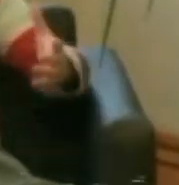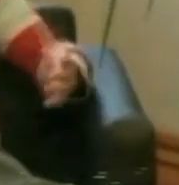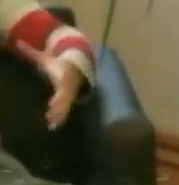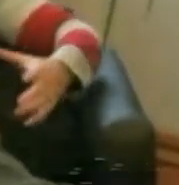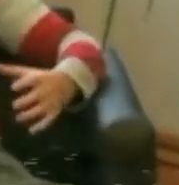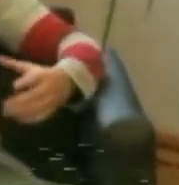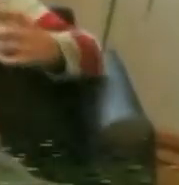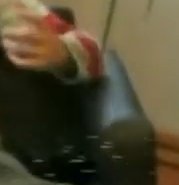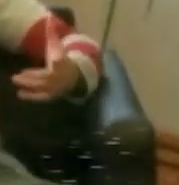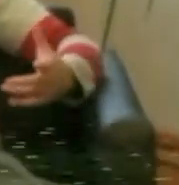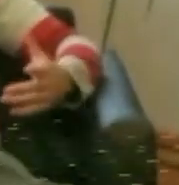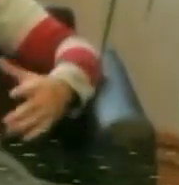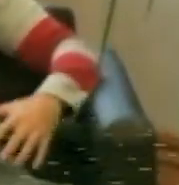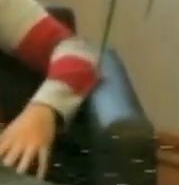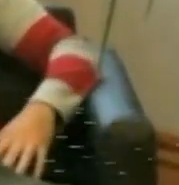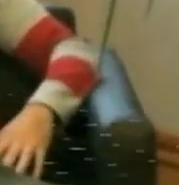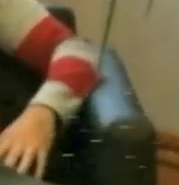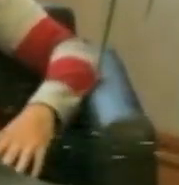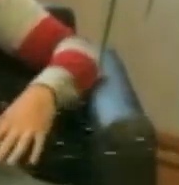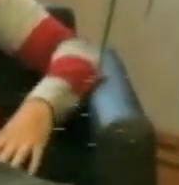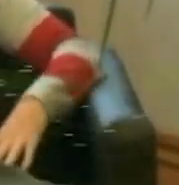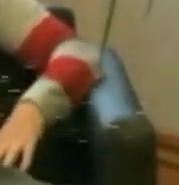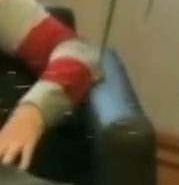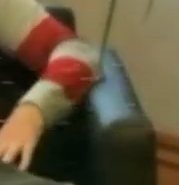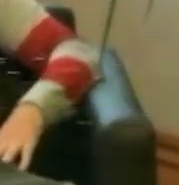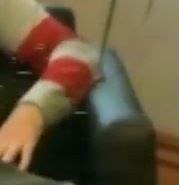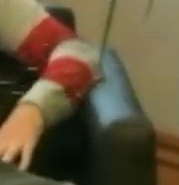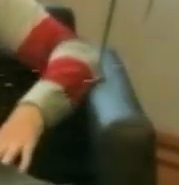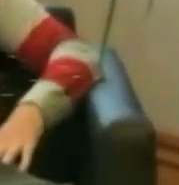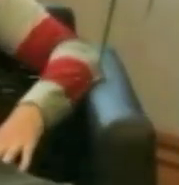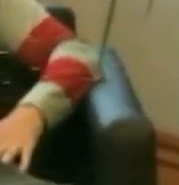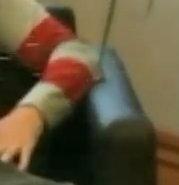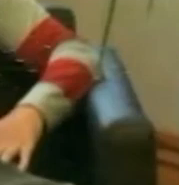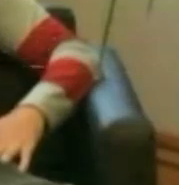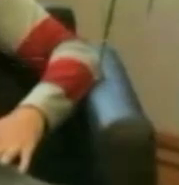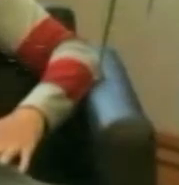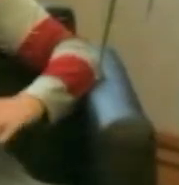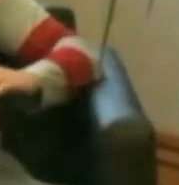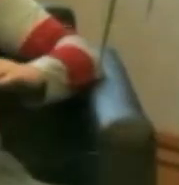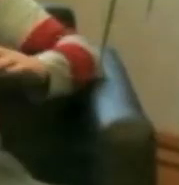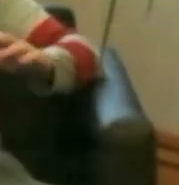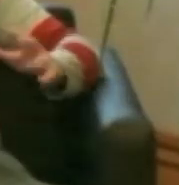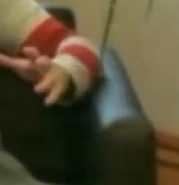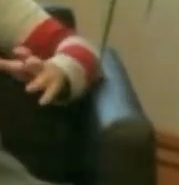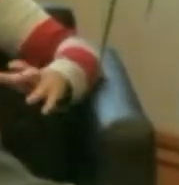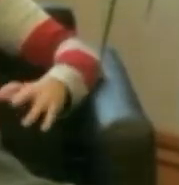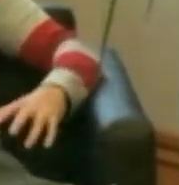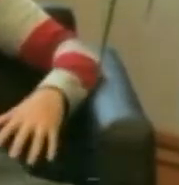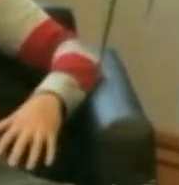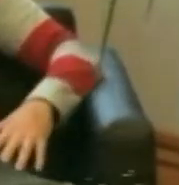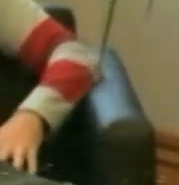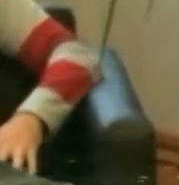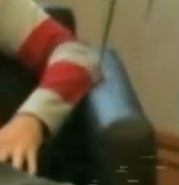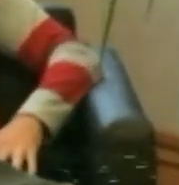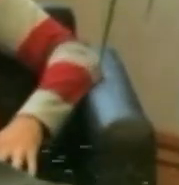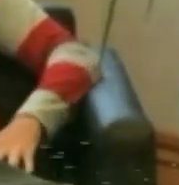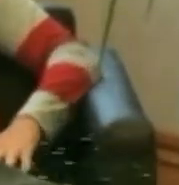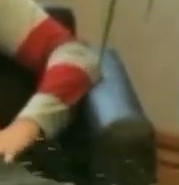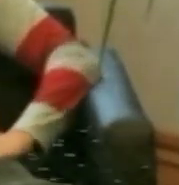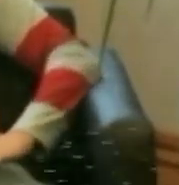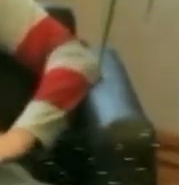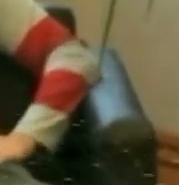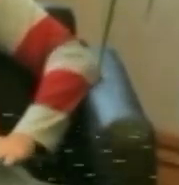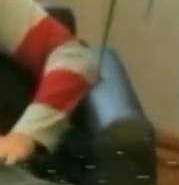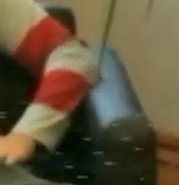Nesse ano nós queremos falar muito disso, talvez você que ainda não faz parte, muito em breve as atividades voltam e retornam, você precisa